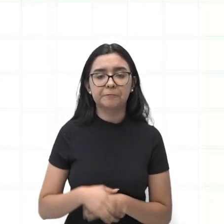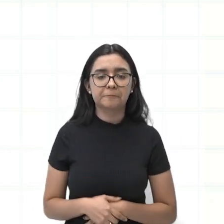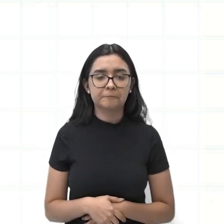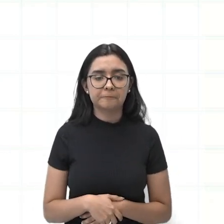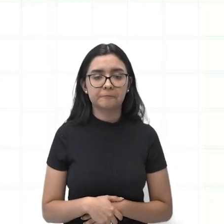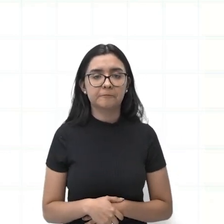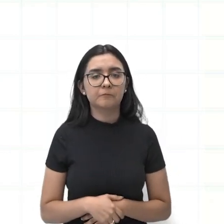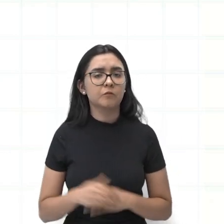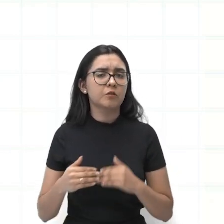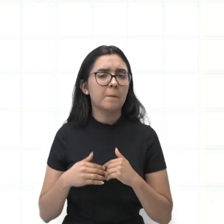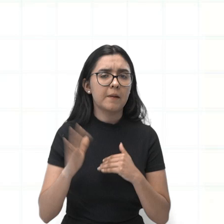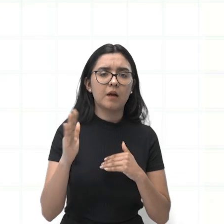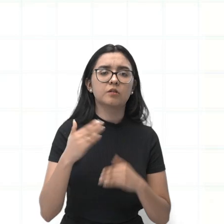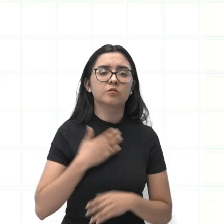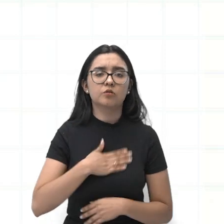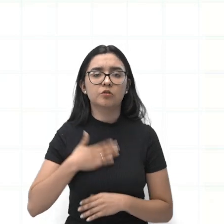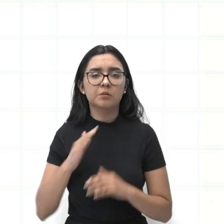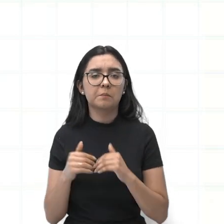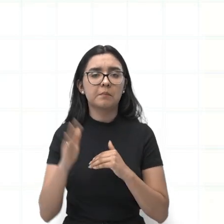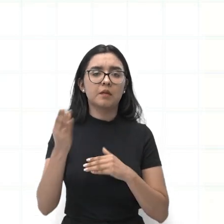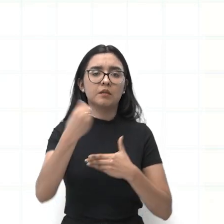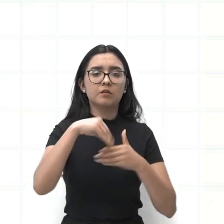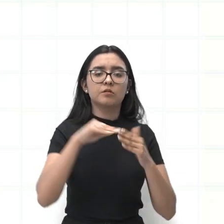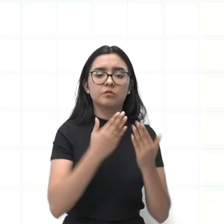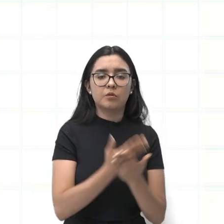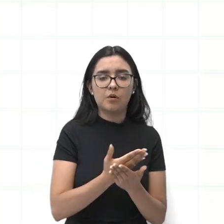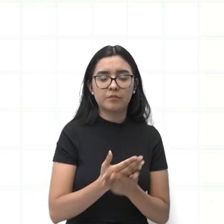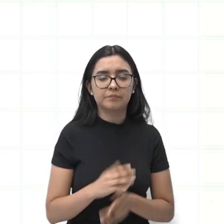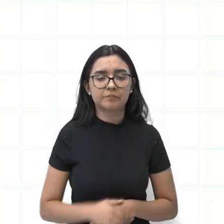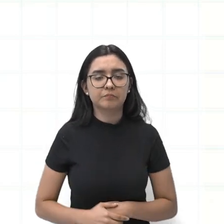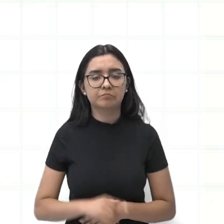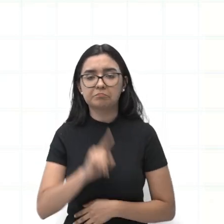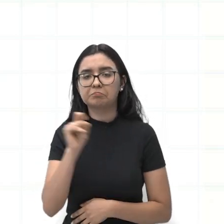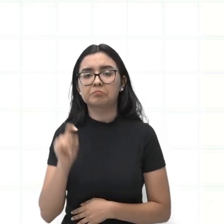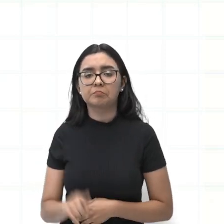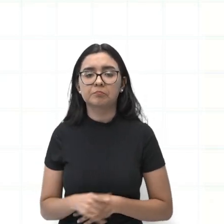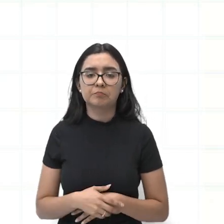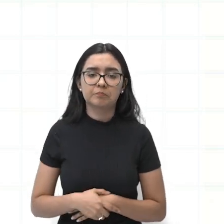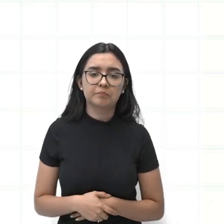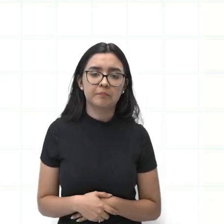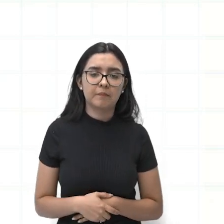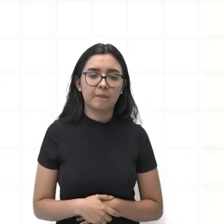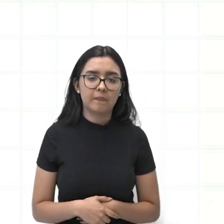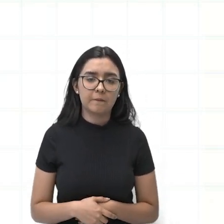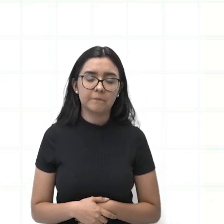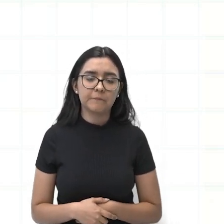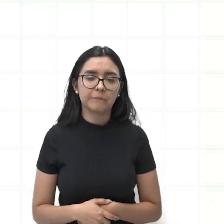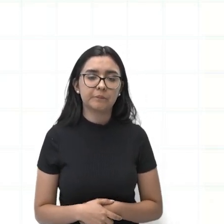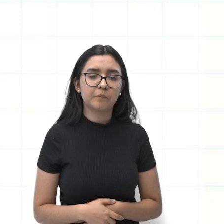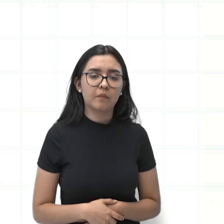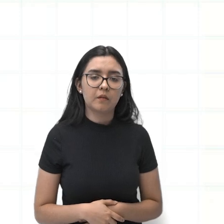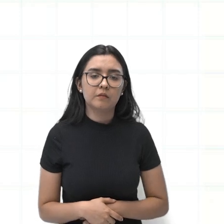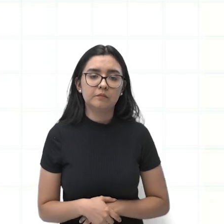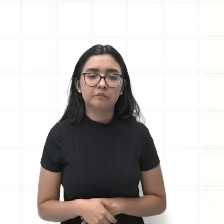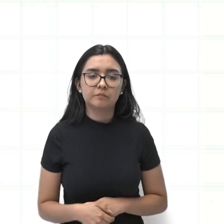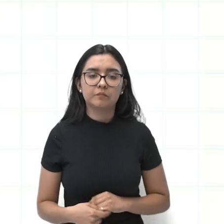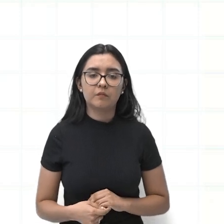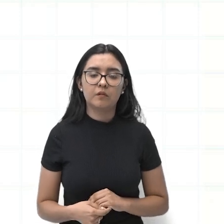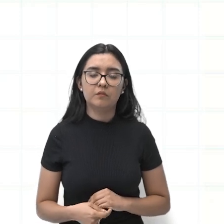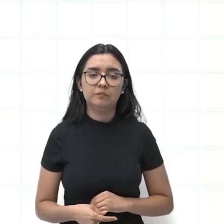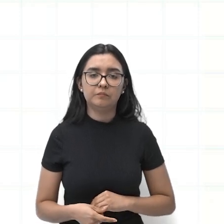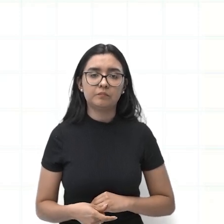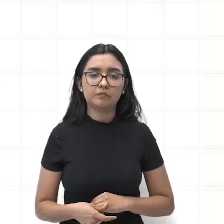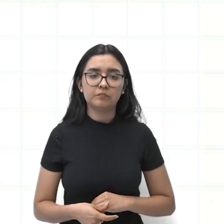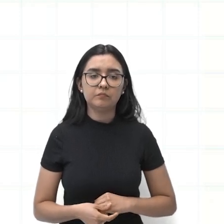gosta the most, gosta mais. A tradução the most é mais. O que você gosta mais in your